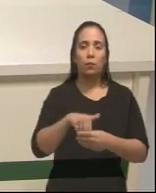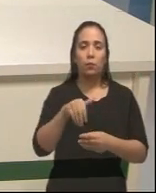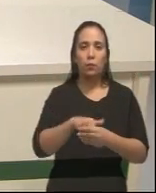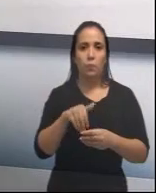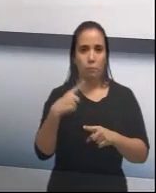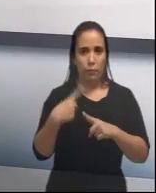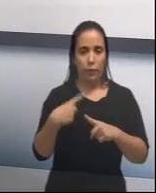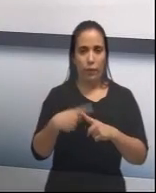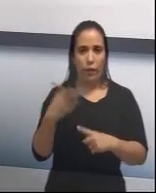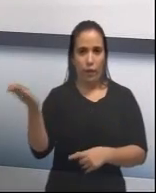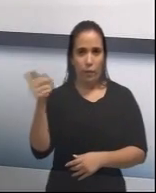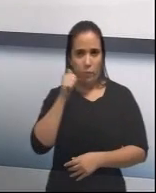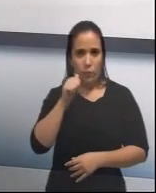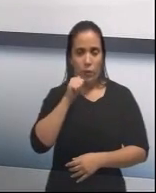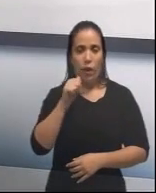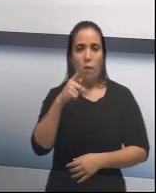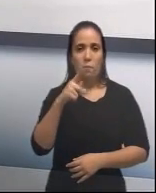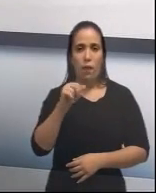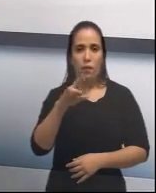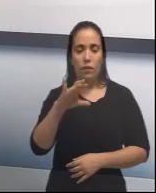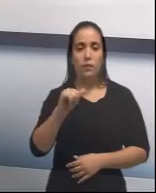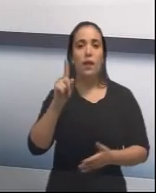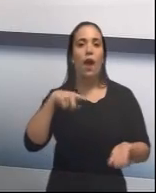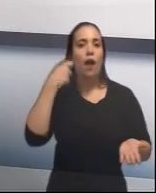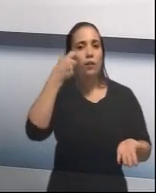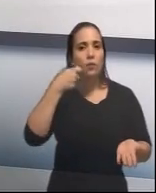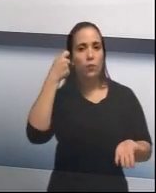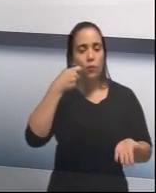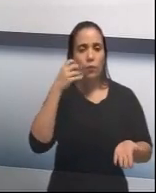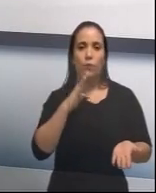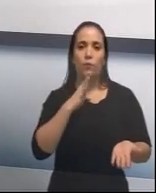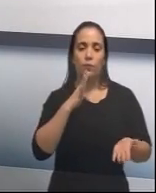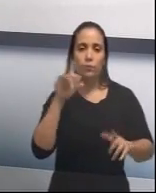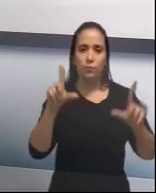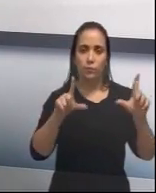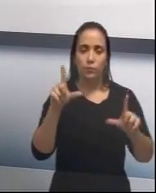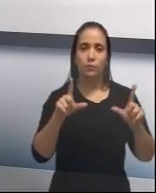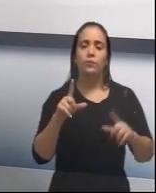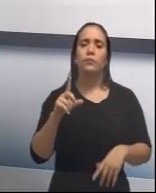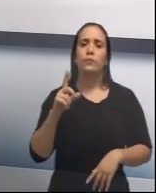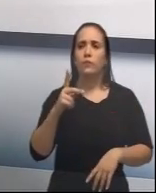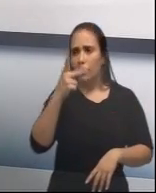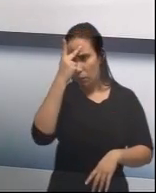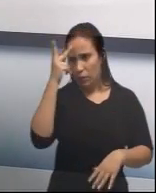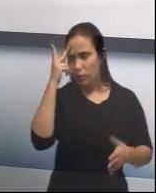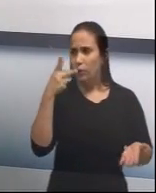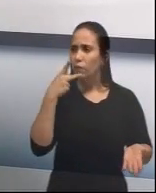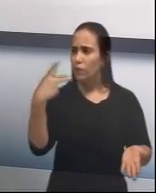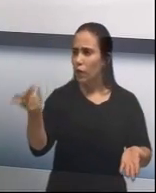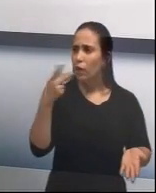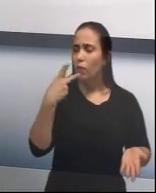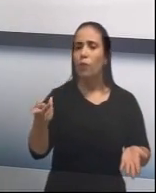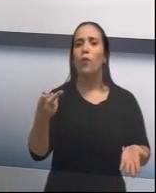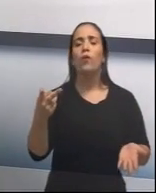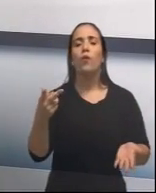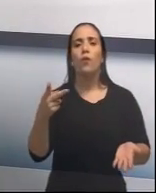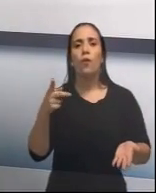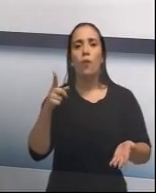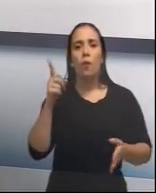Patrícia Pilar era uma das atrizes mais conhecidas do país. E viviam dizendo isso para ele. Você arranjou, qual o papel